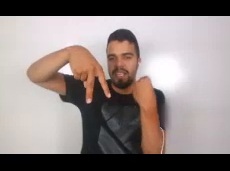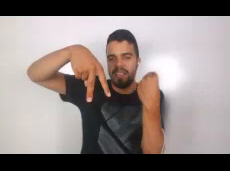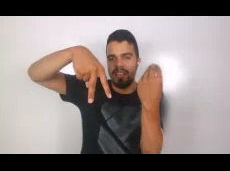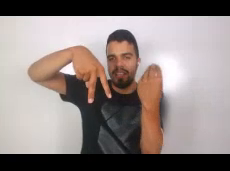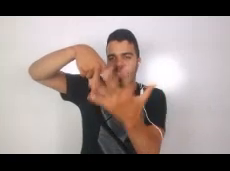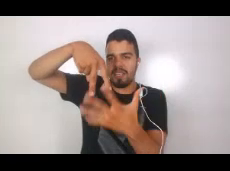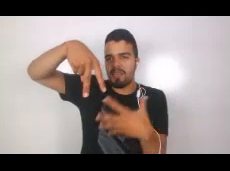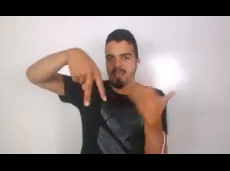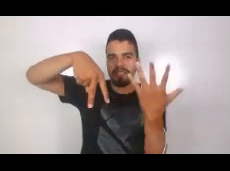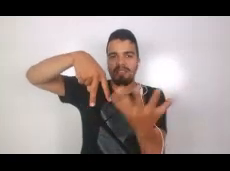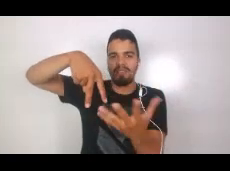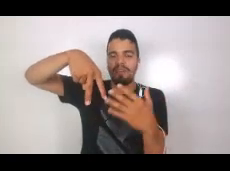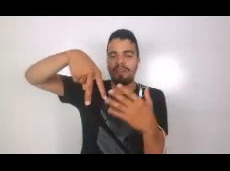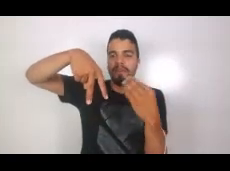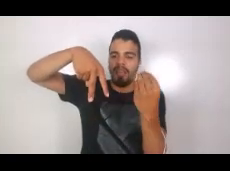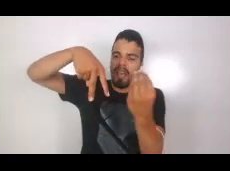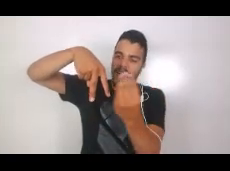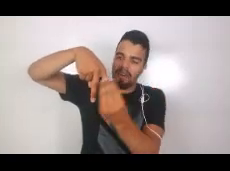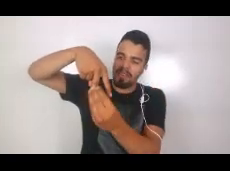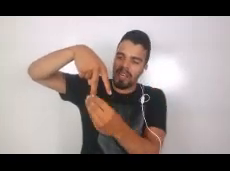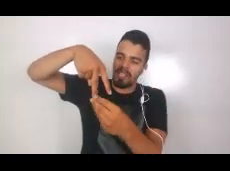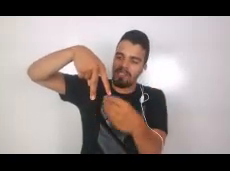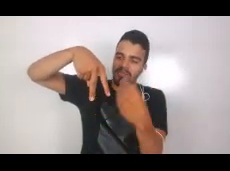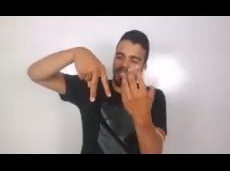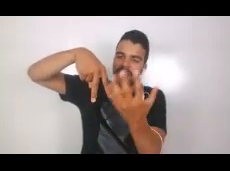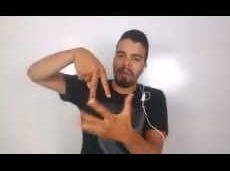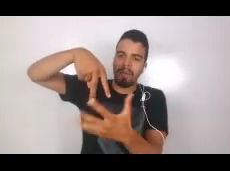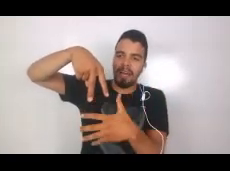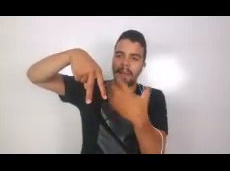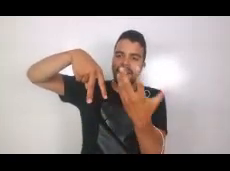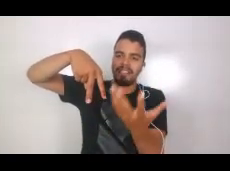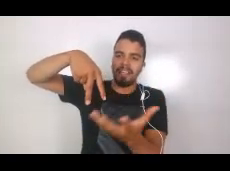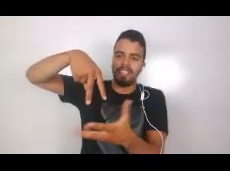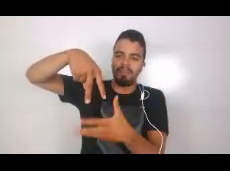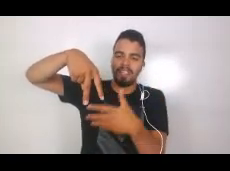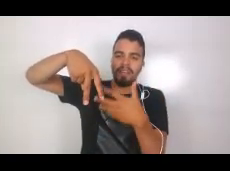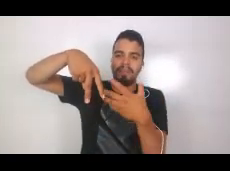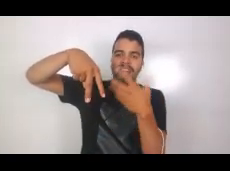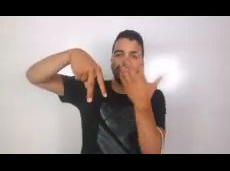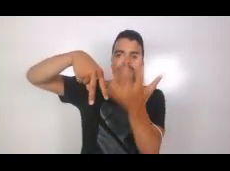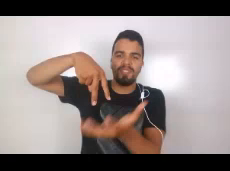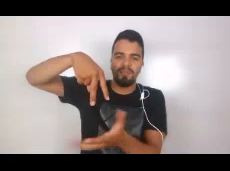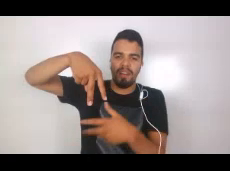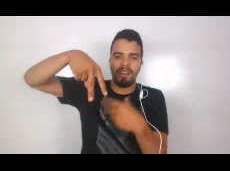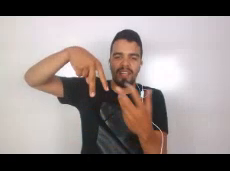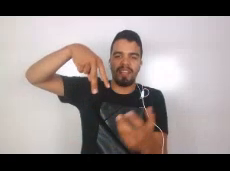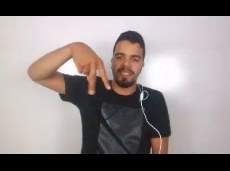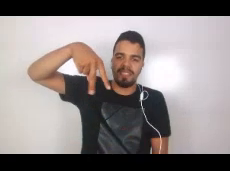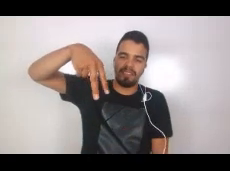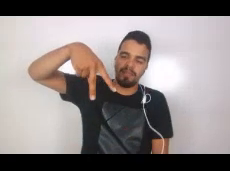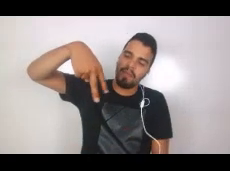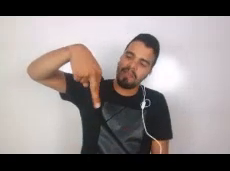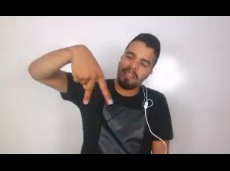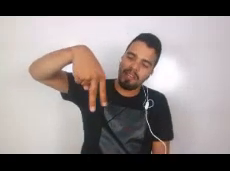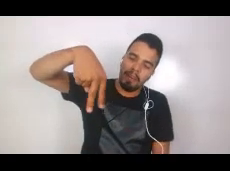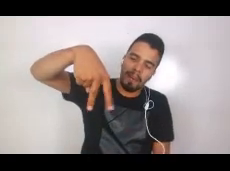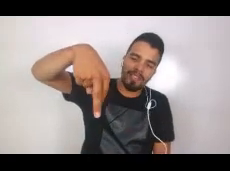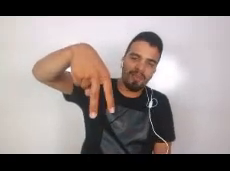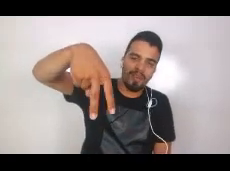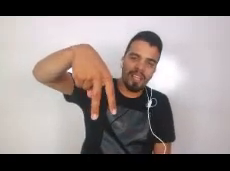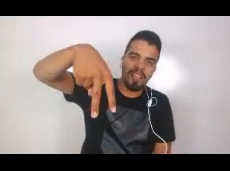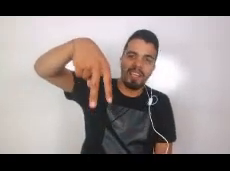classificador. O que é um classificador? É algo que a gente utiliza para representar de maneira mais visual aquele sinal. Então, por exemplo, isso